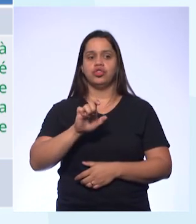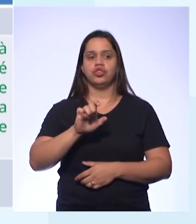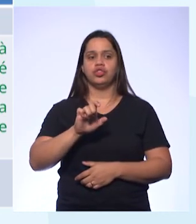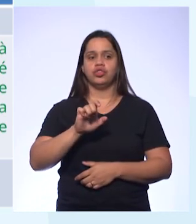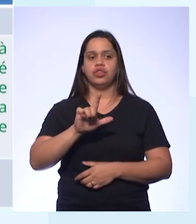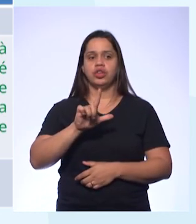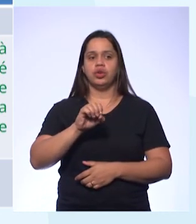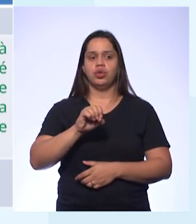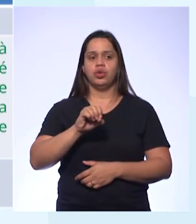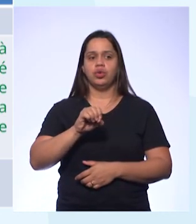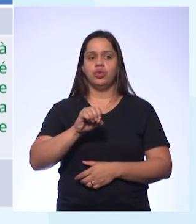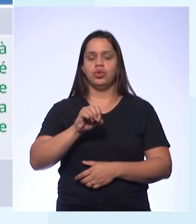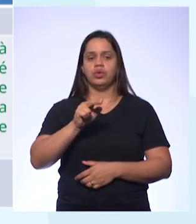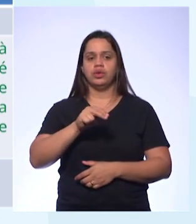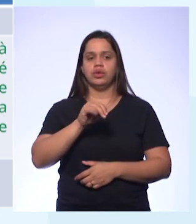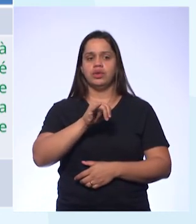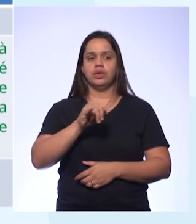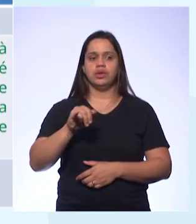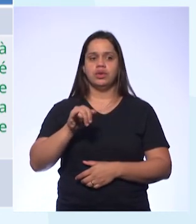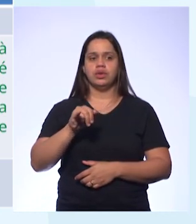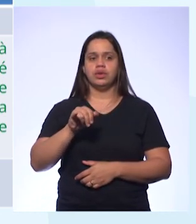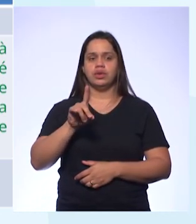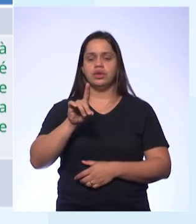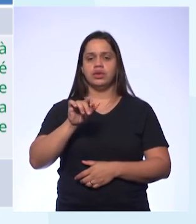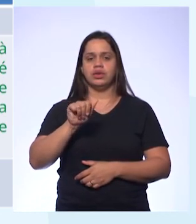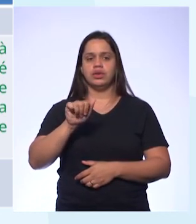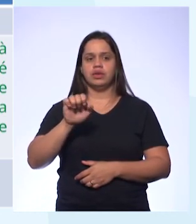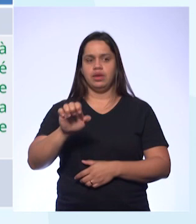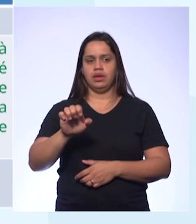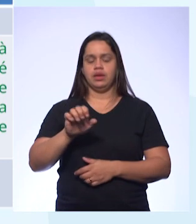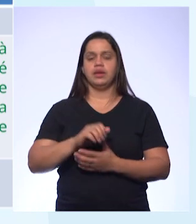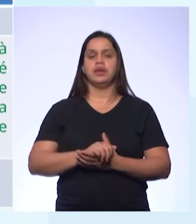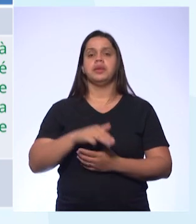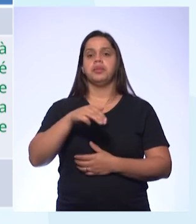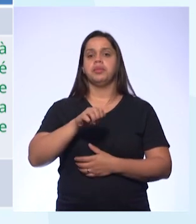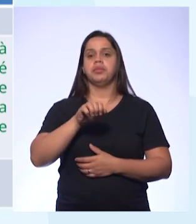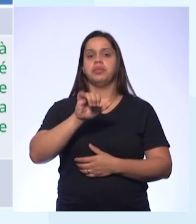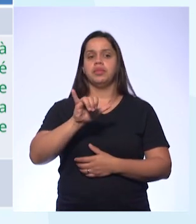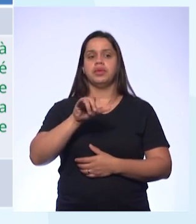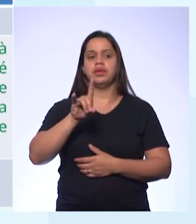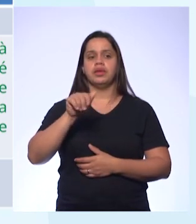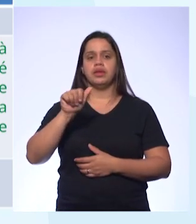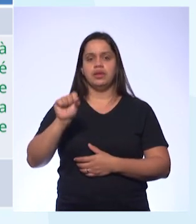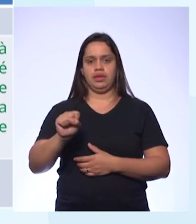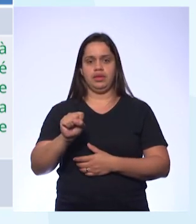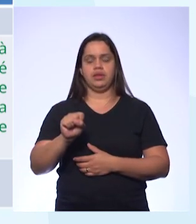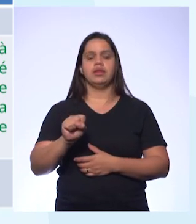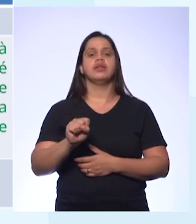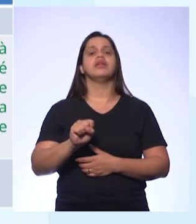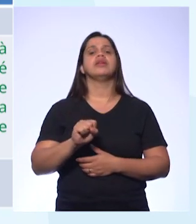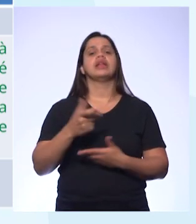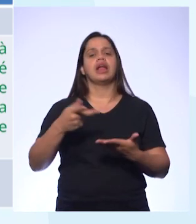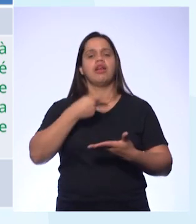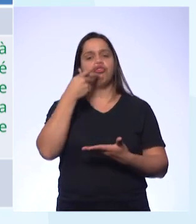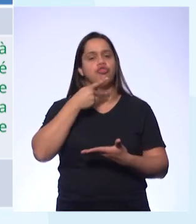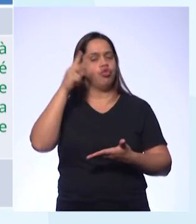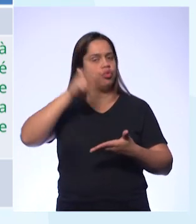Chelonidae Mida. Vocês quase acertaram, mas, gente, vocês foram muito bem, porque eu não sei se eu lembraria. Pode ser que se lê Quelonidaemidas. Pode